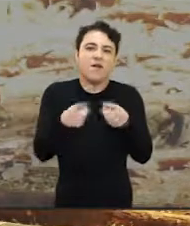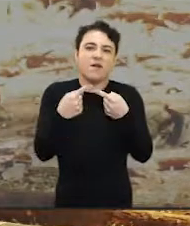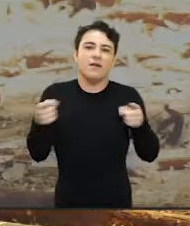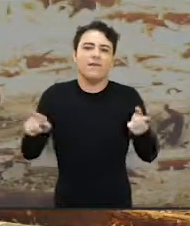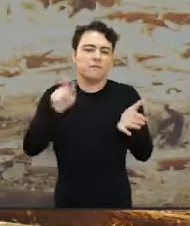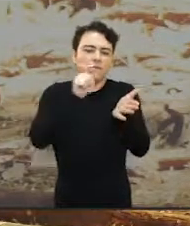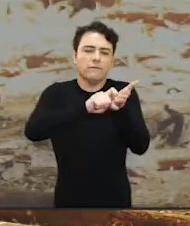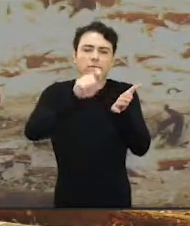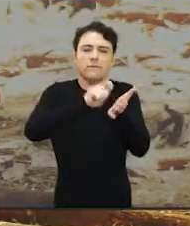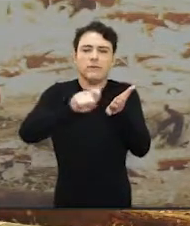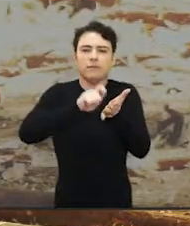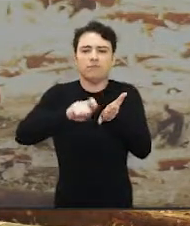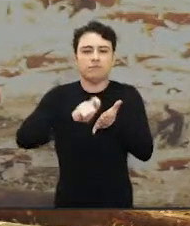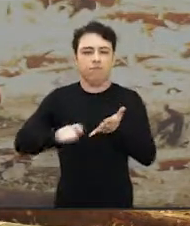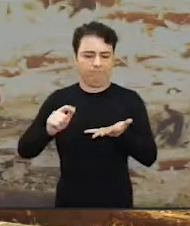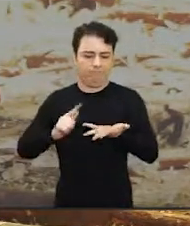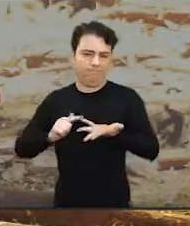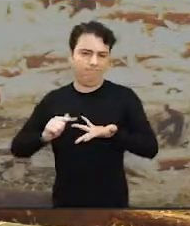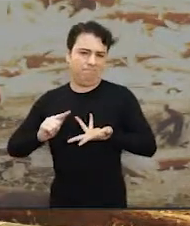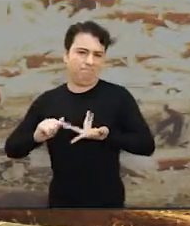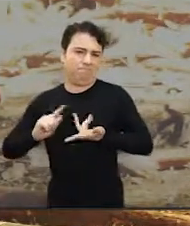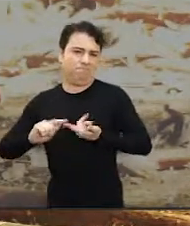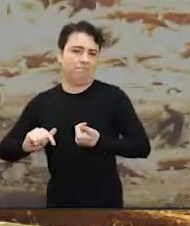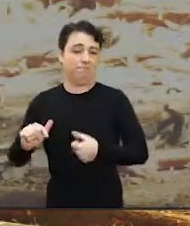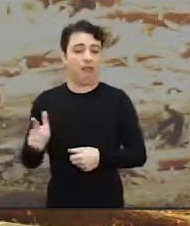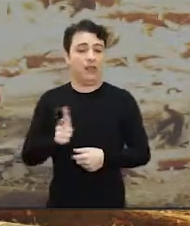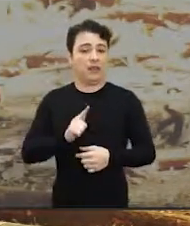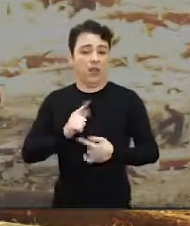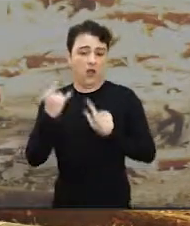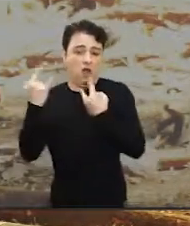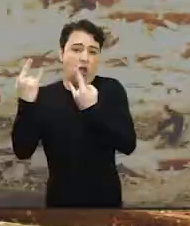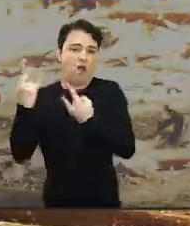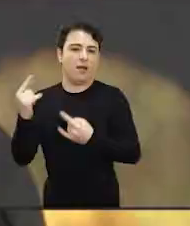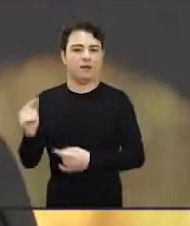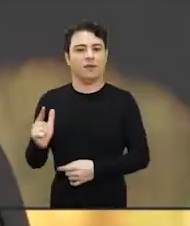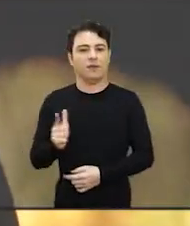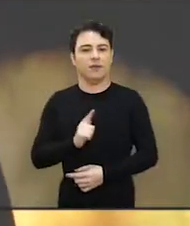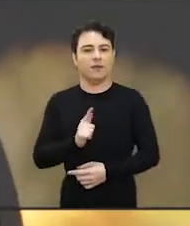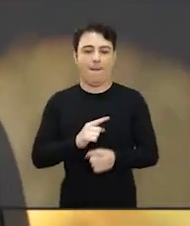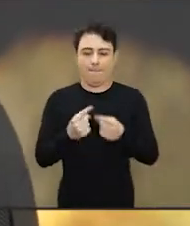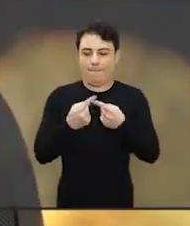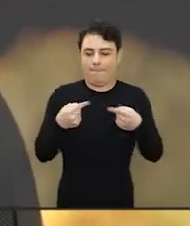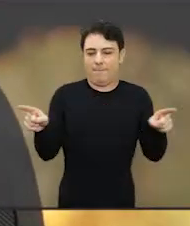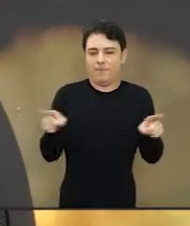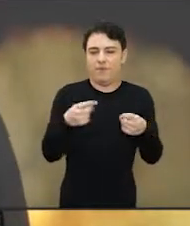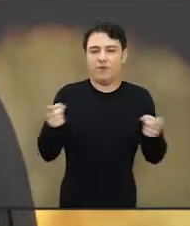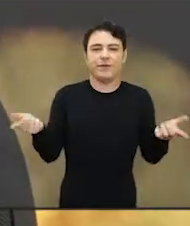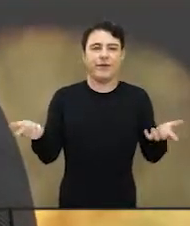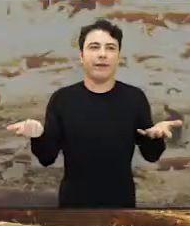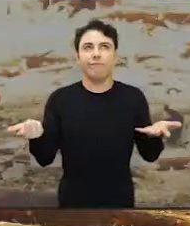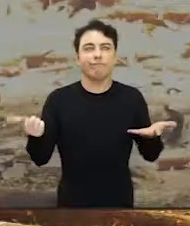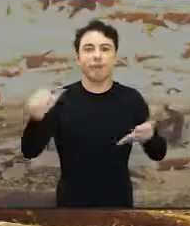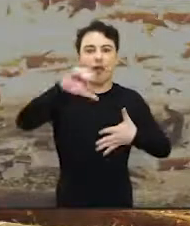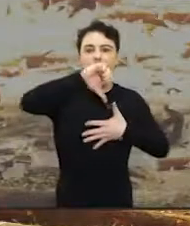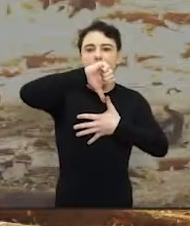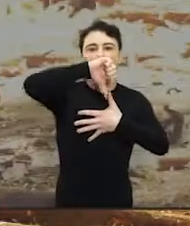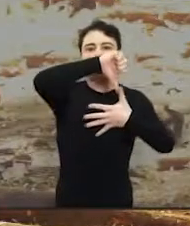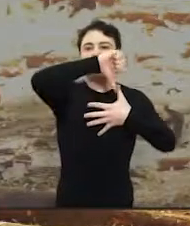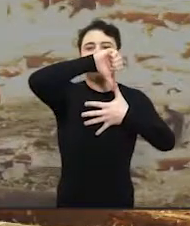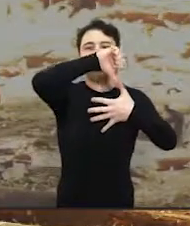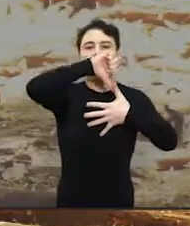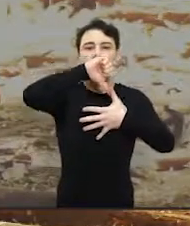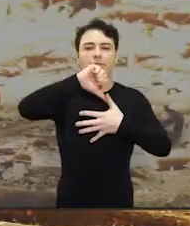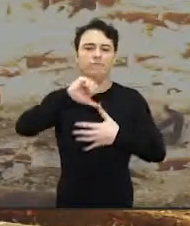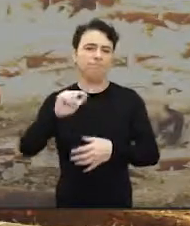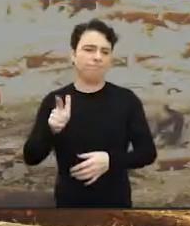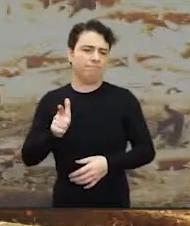mais eclético, mostrando mais a minha cara como músico, não só como guitarrista, mostrando mais o meu lado compositor, o